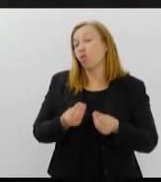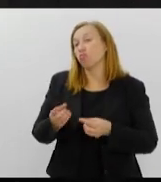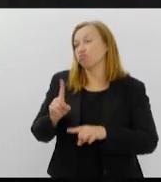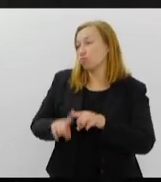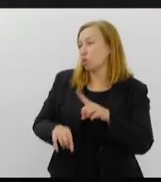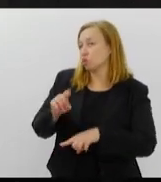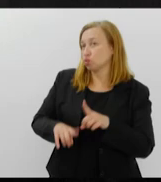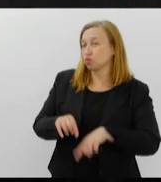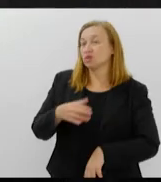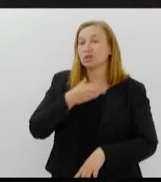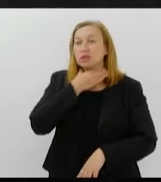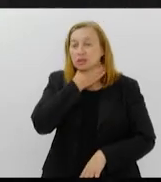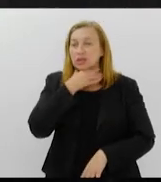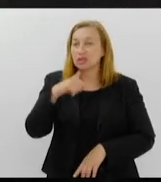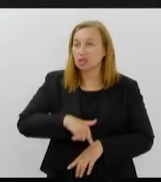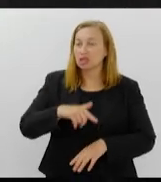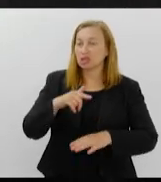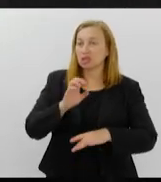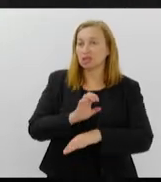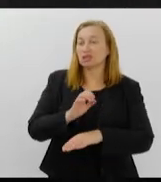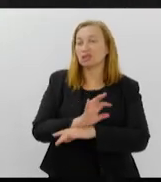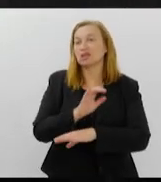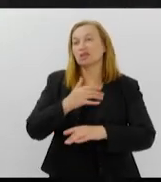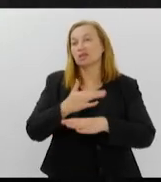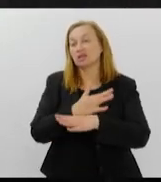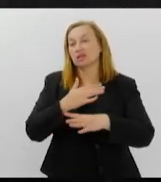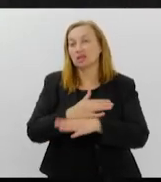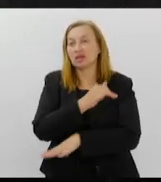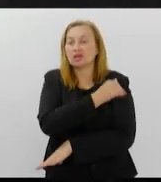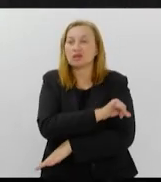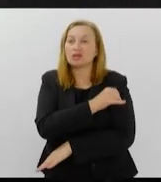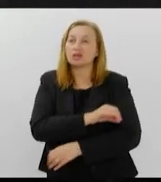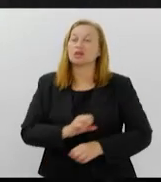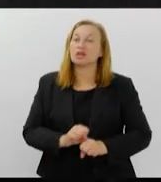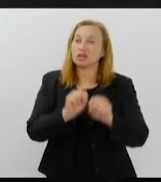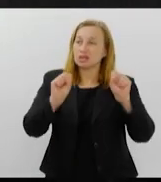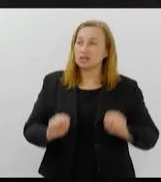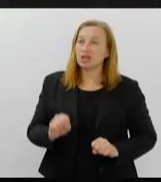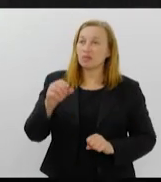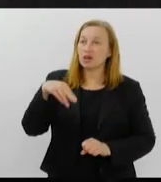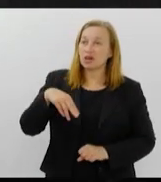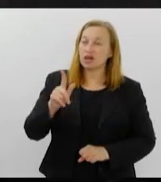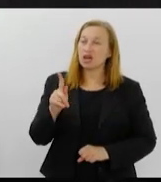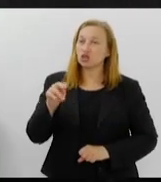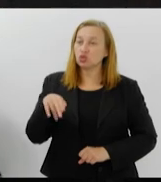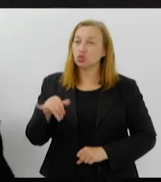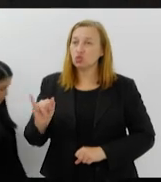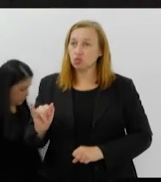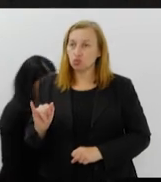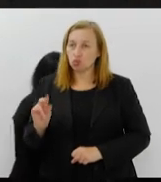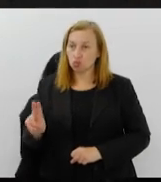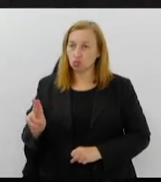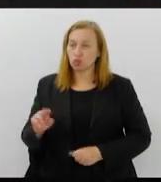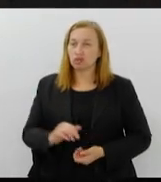Na crise, aqui da cidade do Rio de Janeiro, do sistema Guandu, o que a gente viu